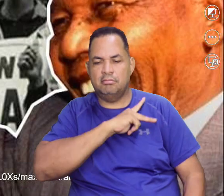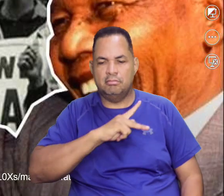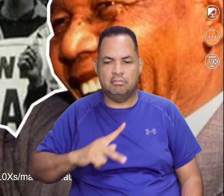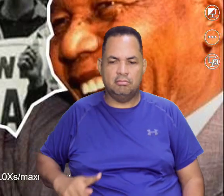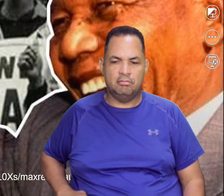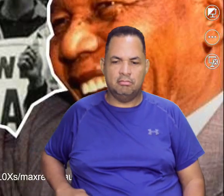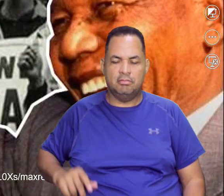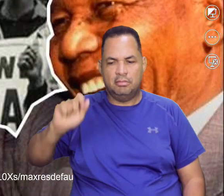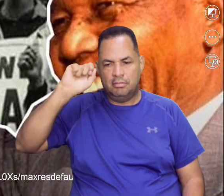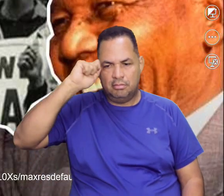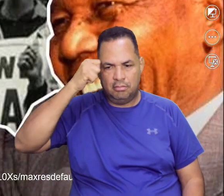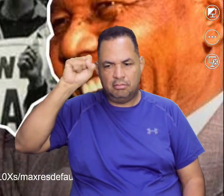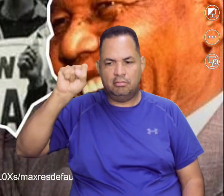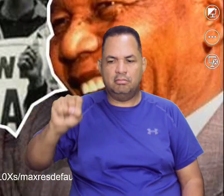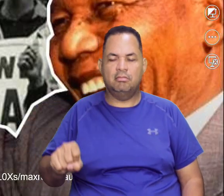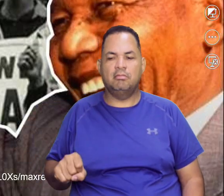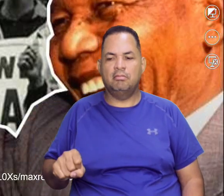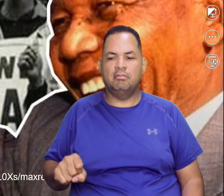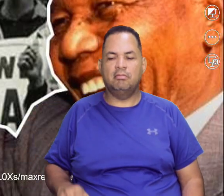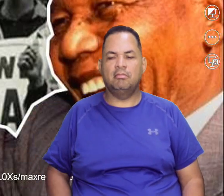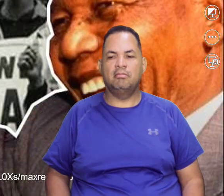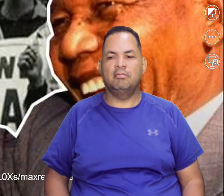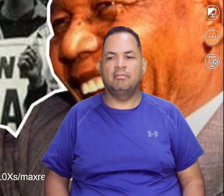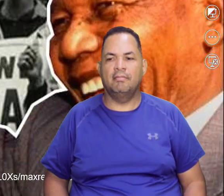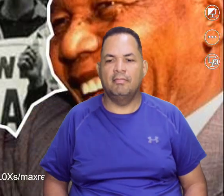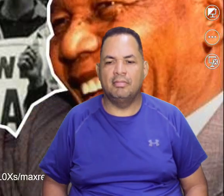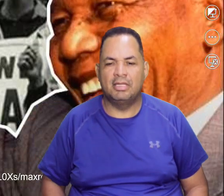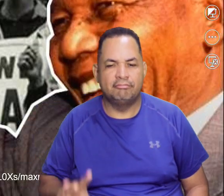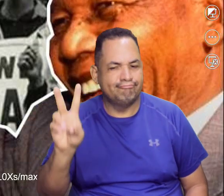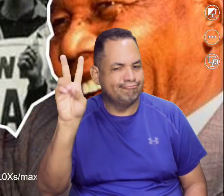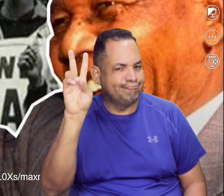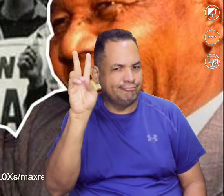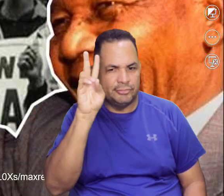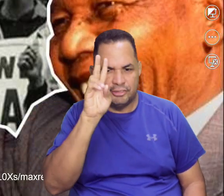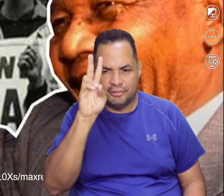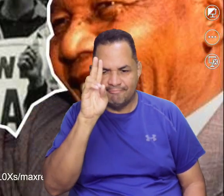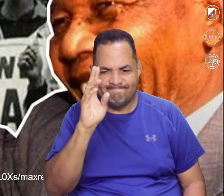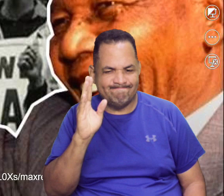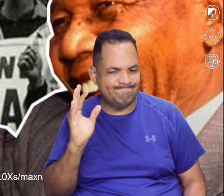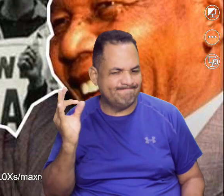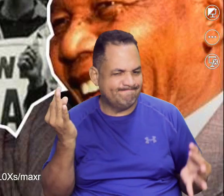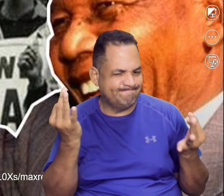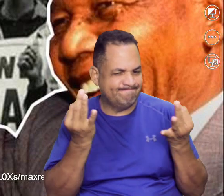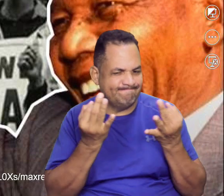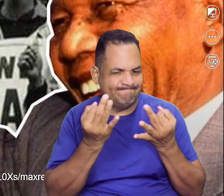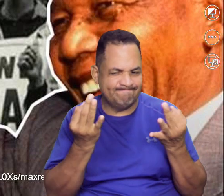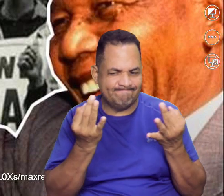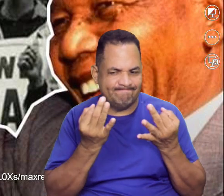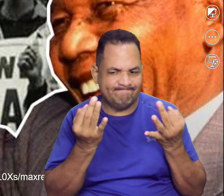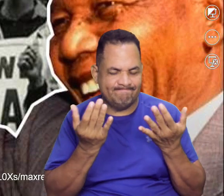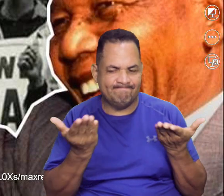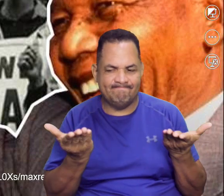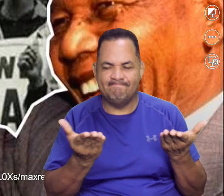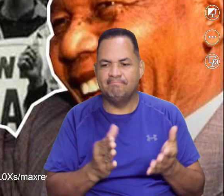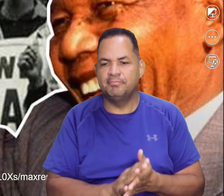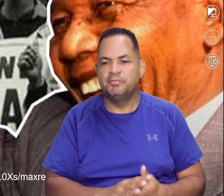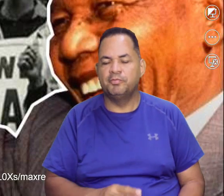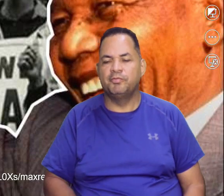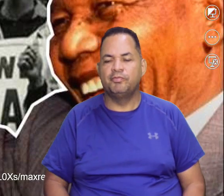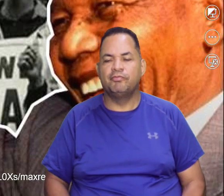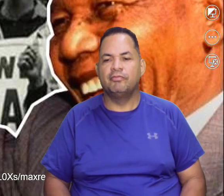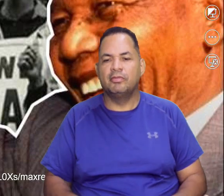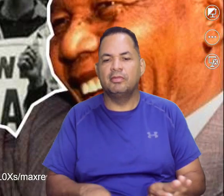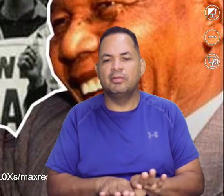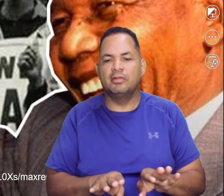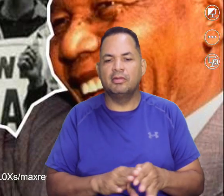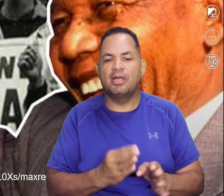presidente da África do Sul. Olha só que história incrível, pessoal. E aí, o apartheid ele